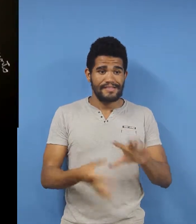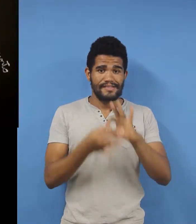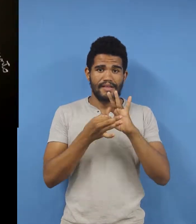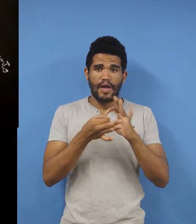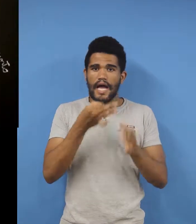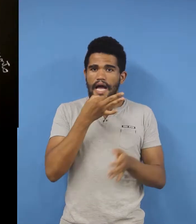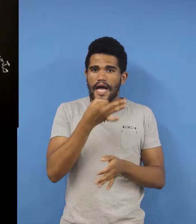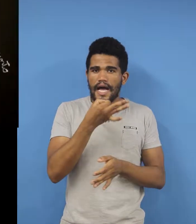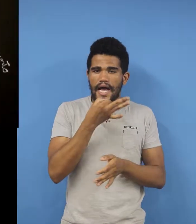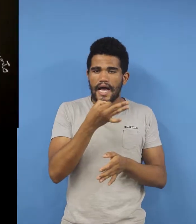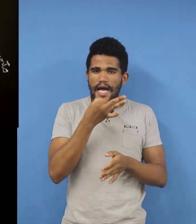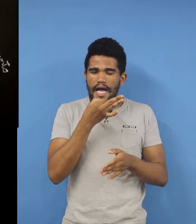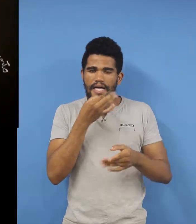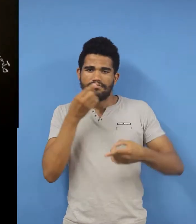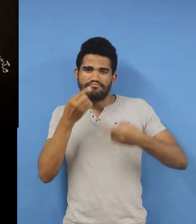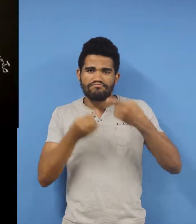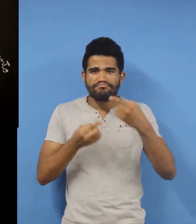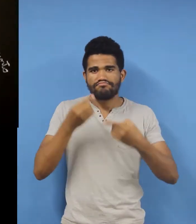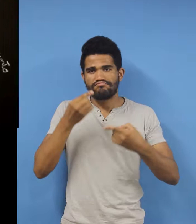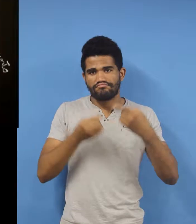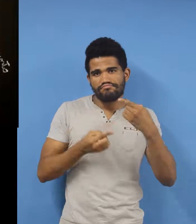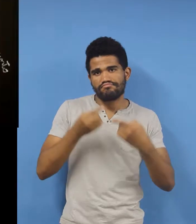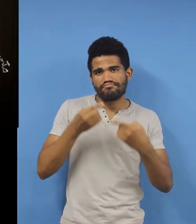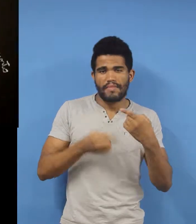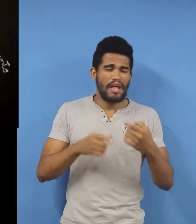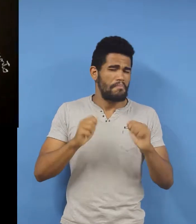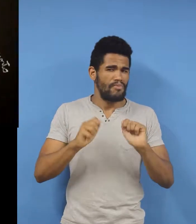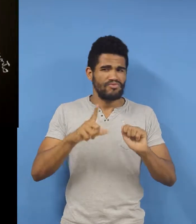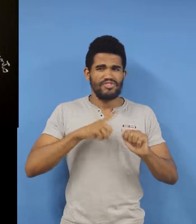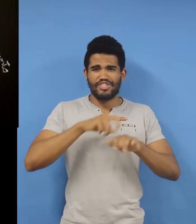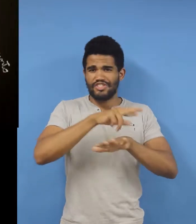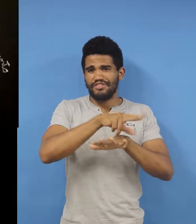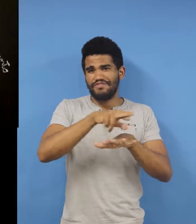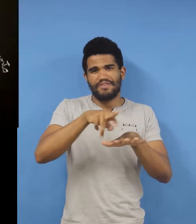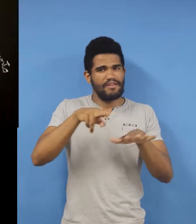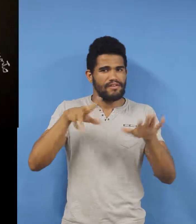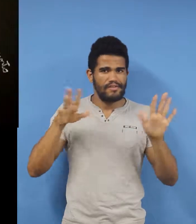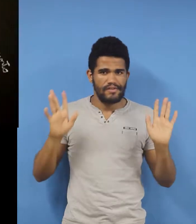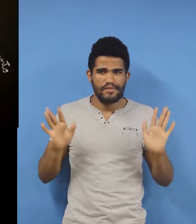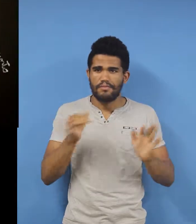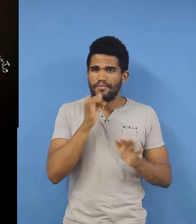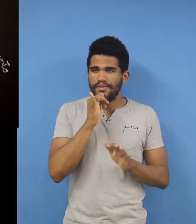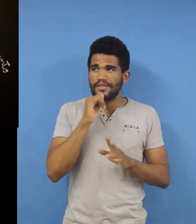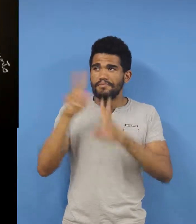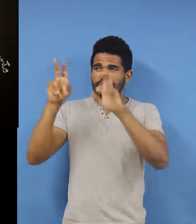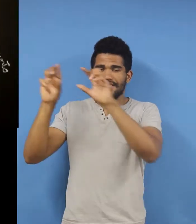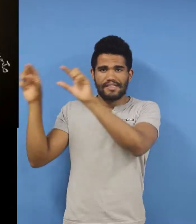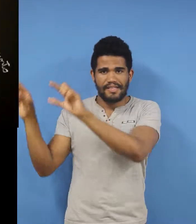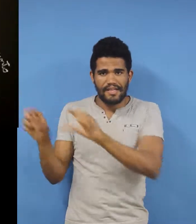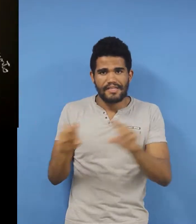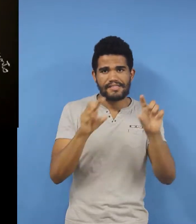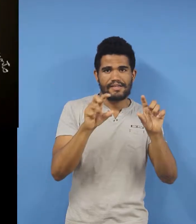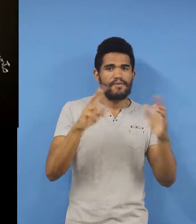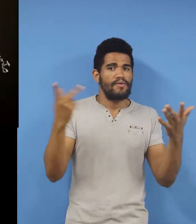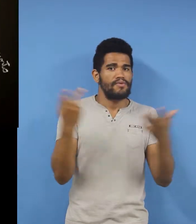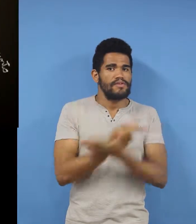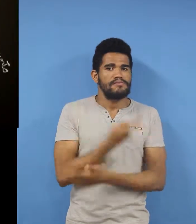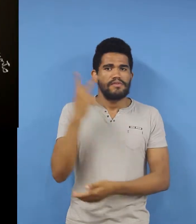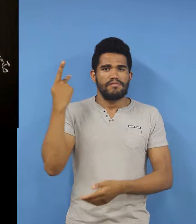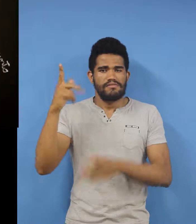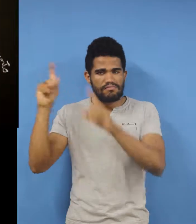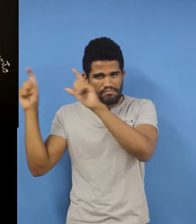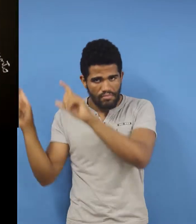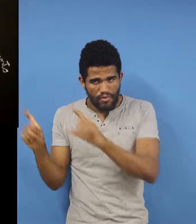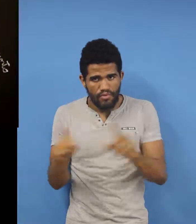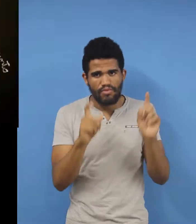tá bom? E aliado a isso, eu tenho o argumento. O que é o argumento? O argumento pode ser uma porrada de